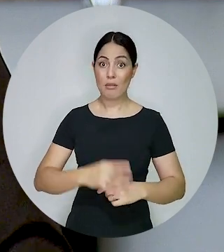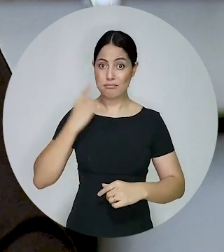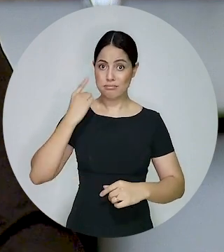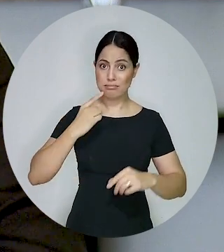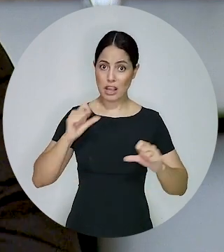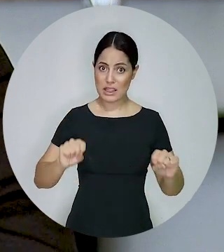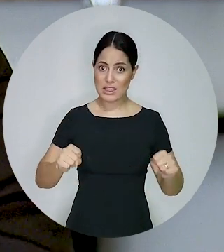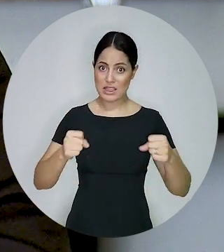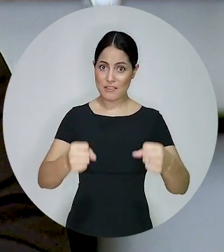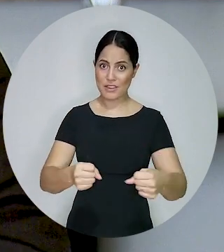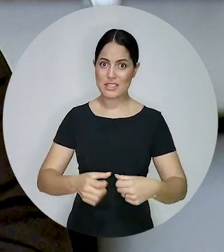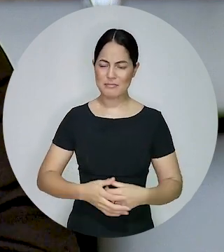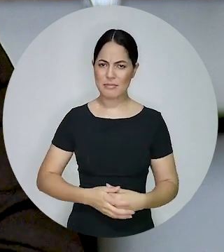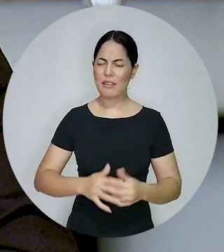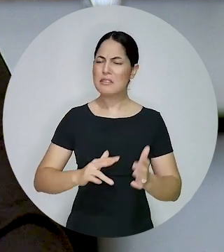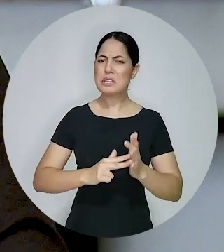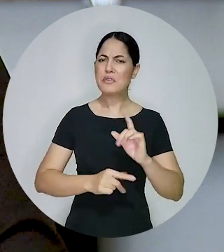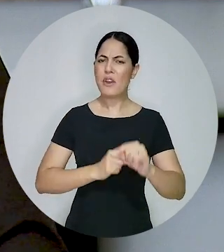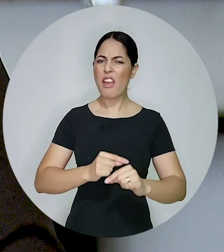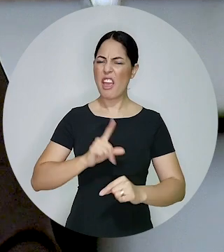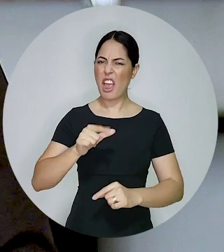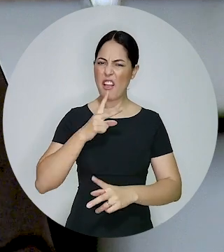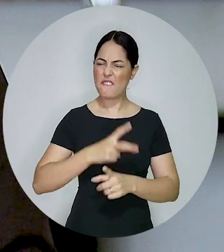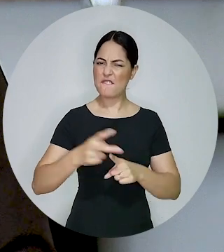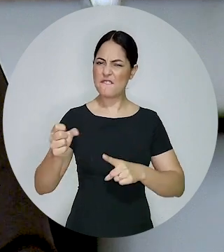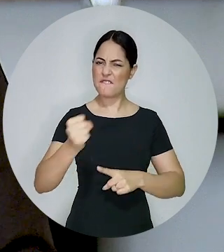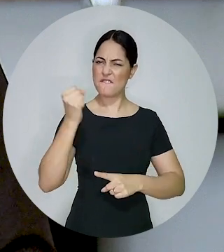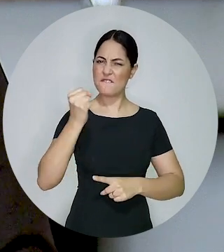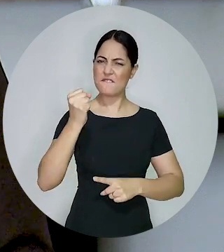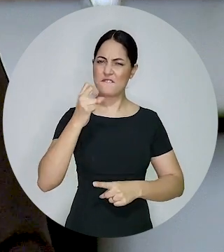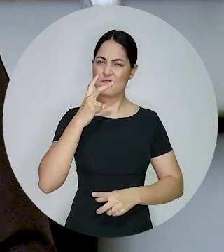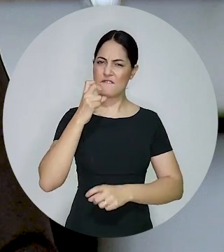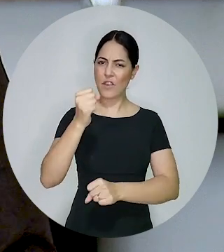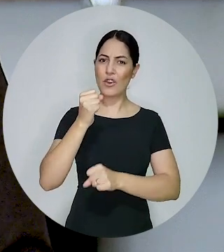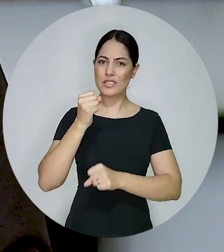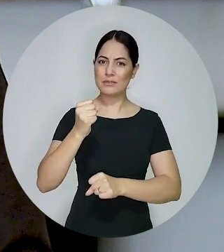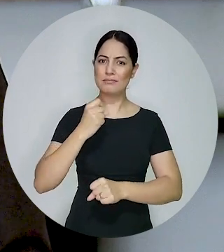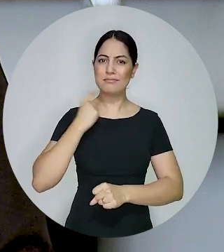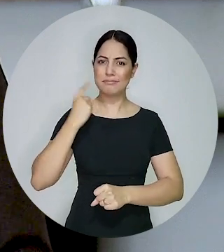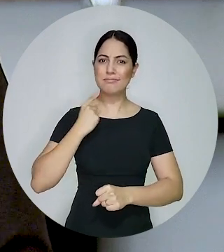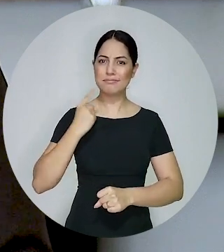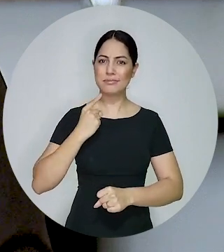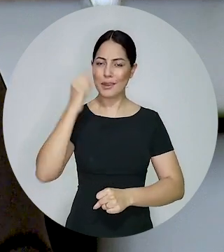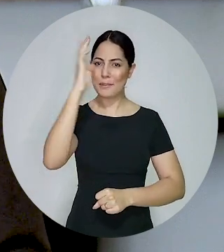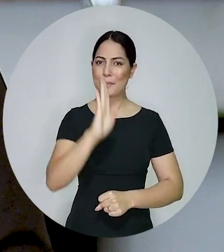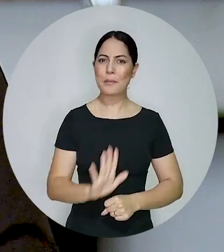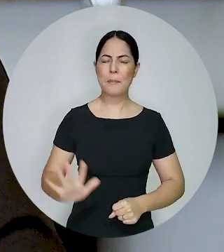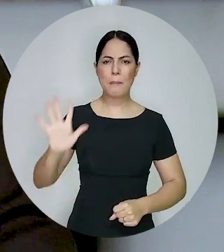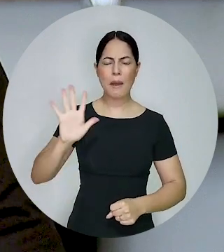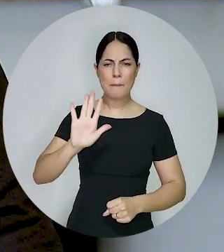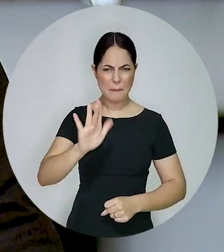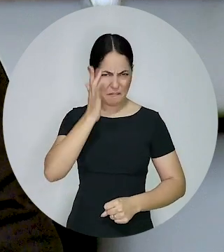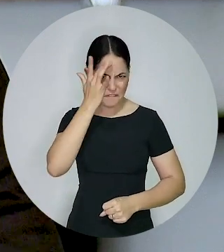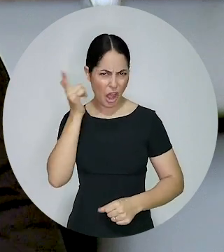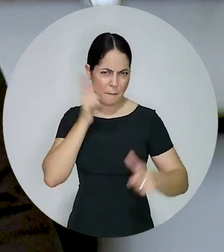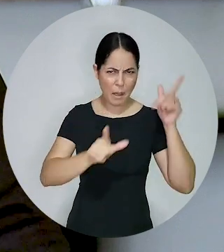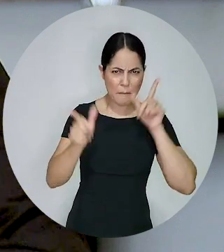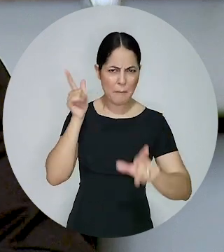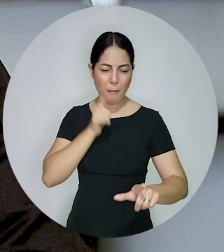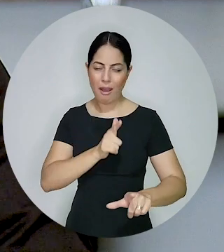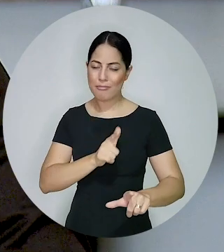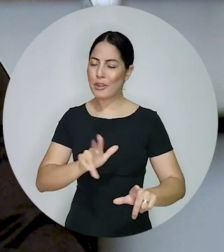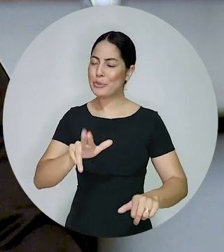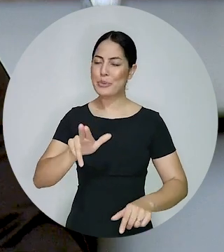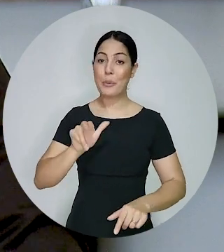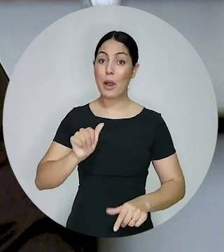advocacia. Uma data que representa o vigor dos mais de 1 milhão de advogados e advogadas em nosso país. As conquistas nunca